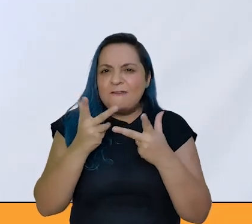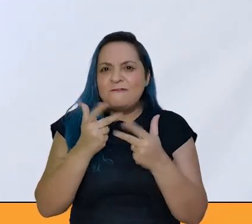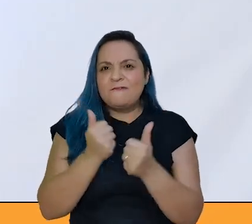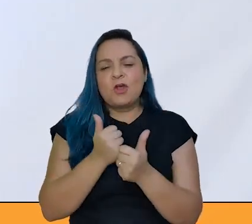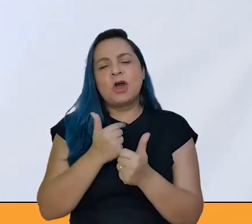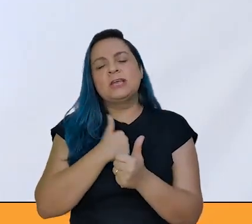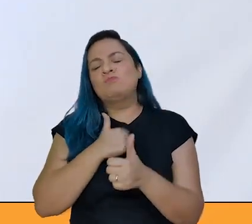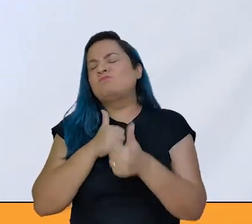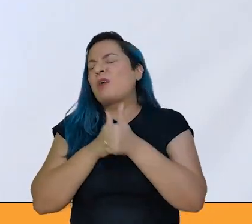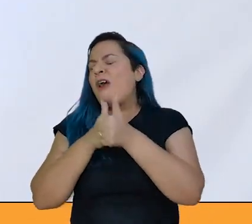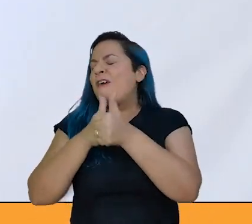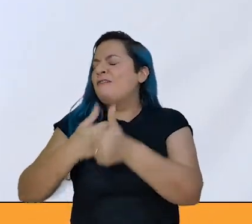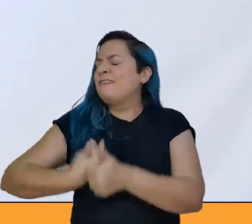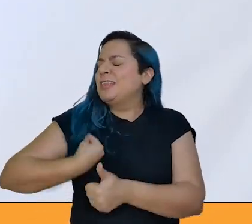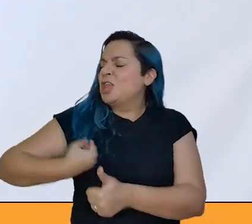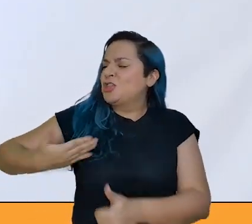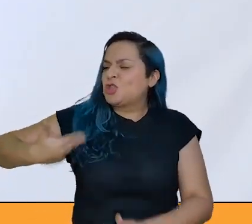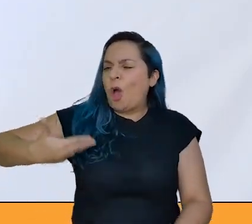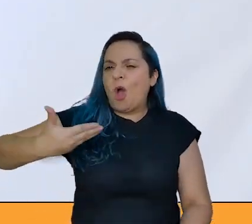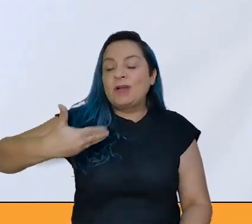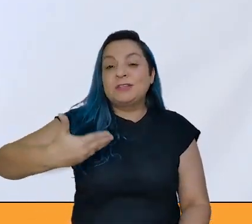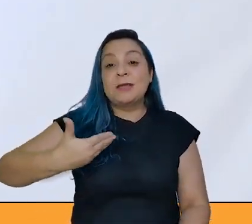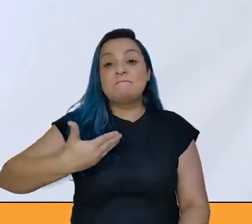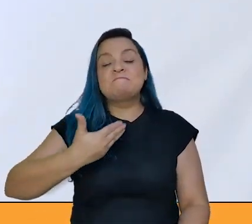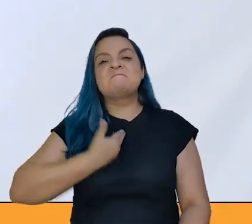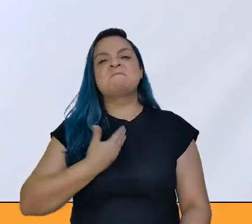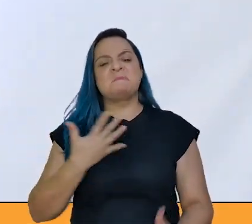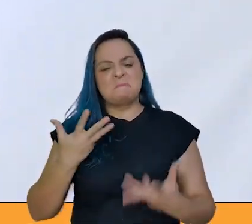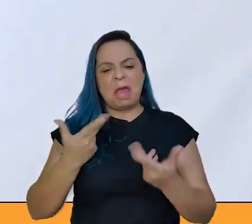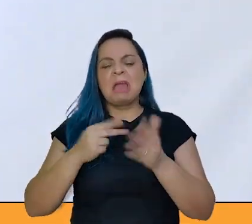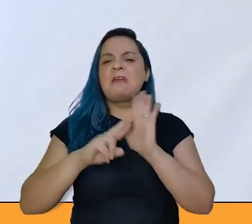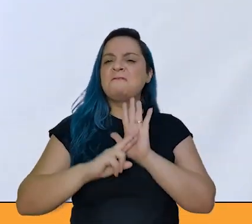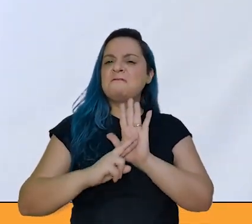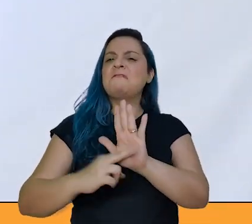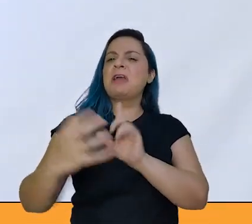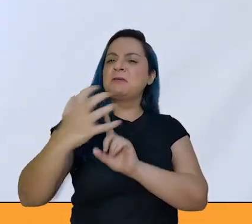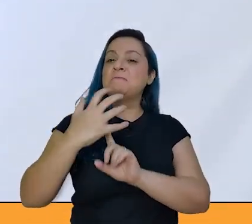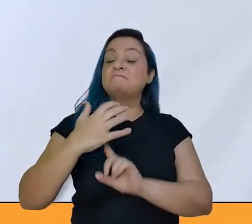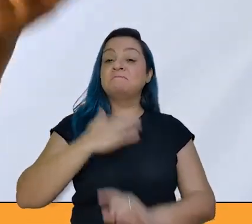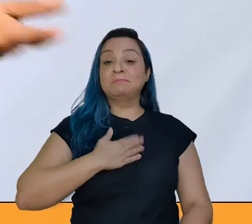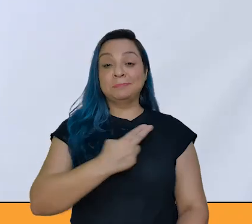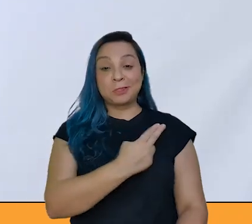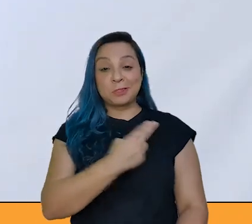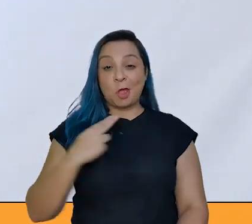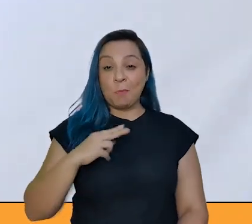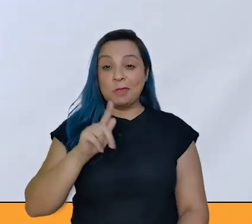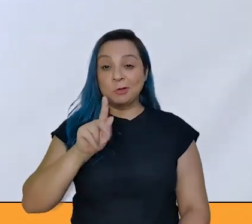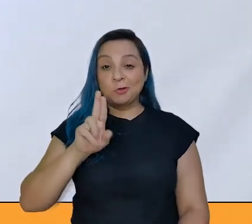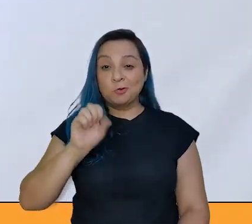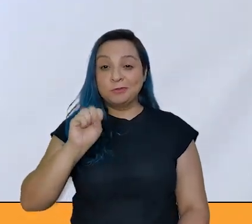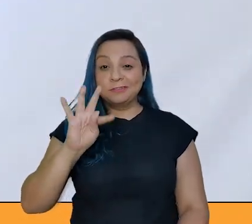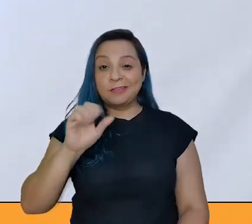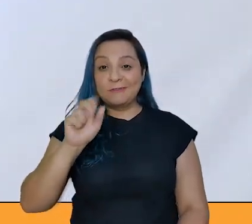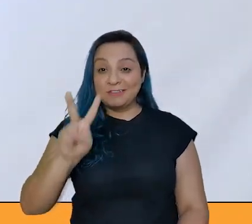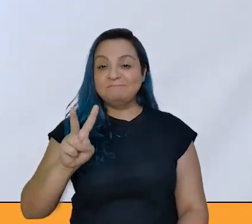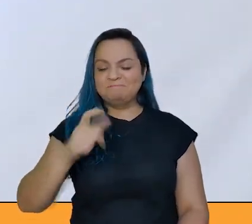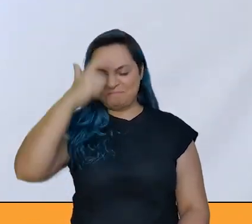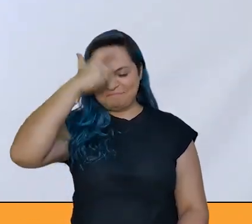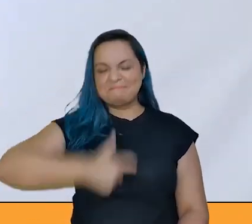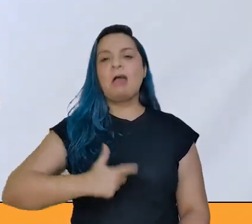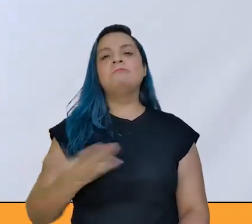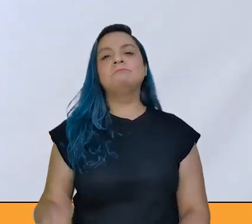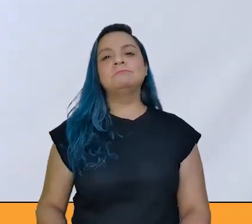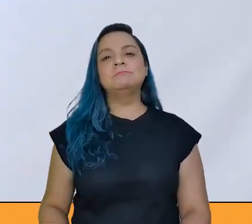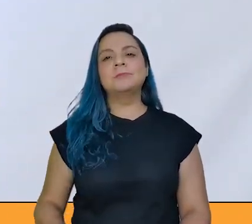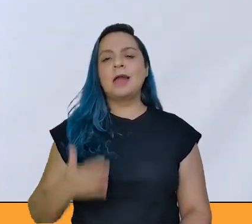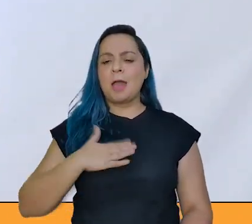que eu acompanho a vida inteira, que é uma baita referência, que se chama Gustav Colbert.